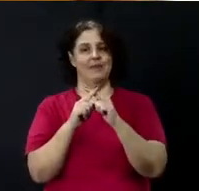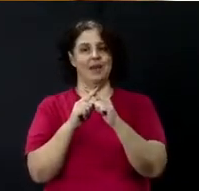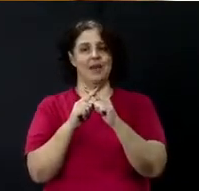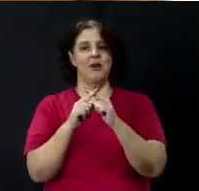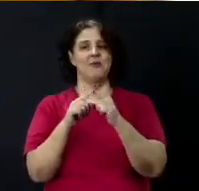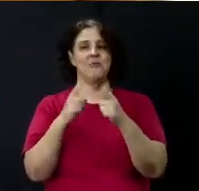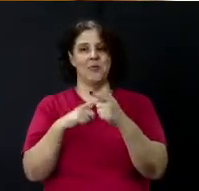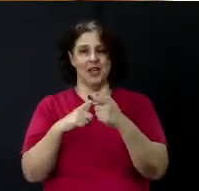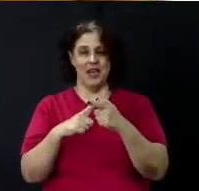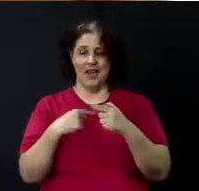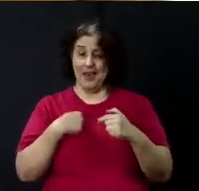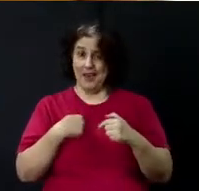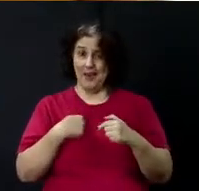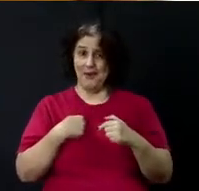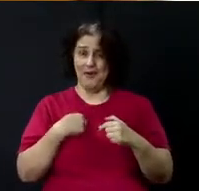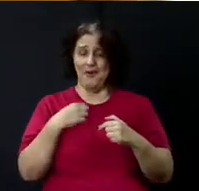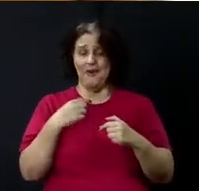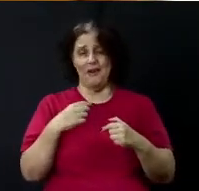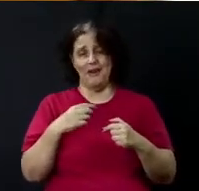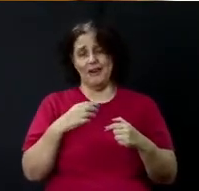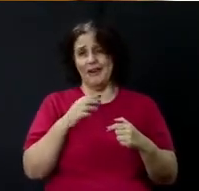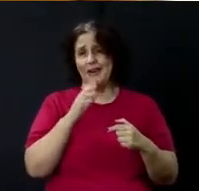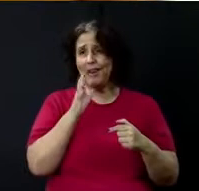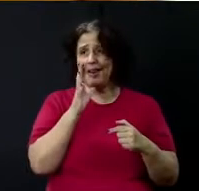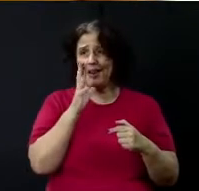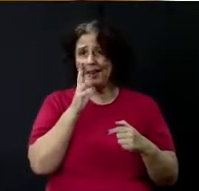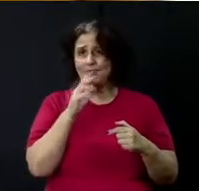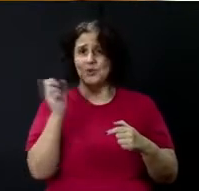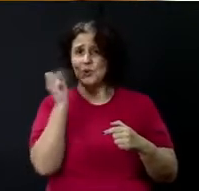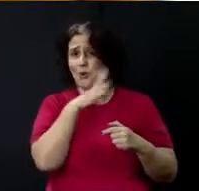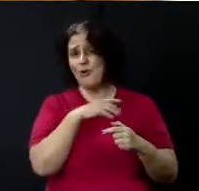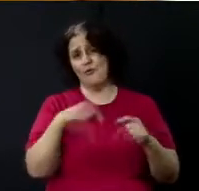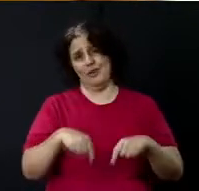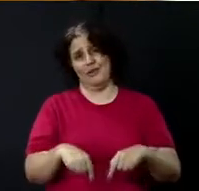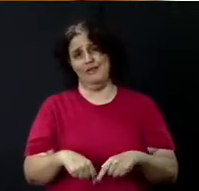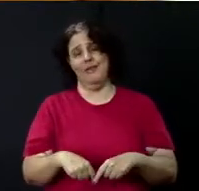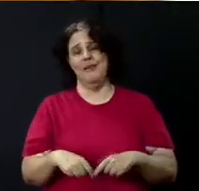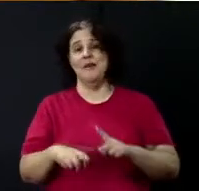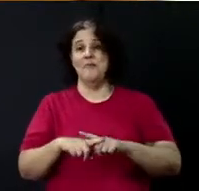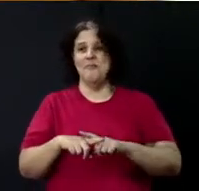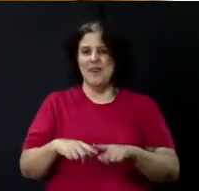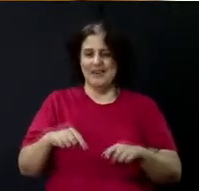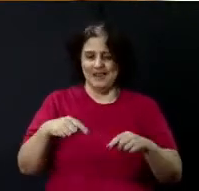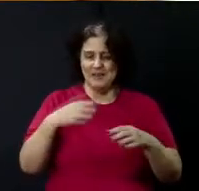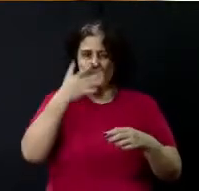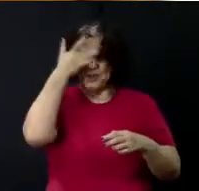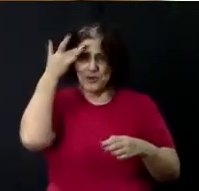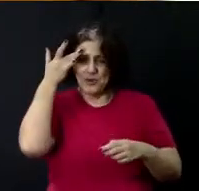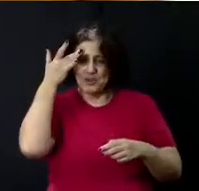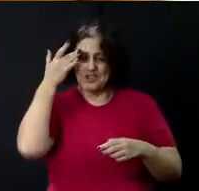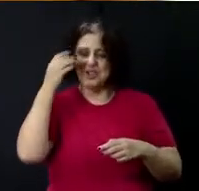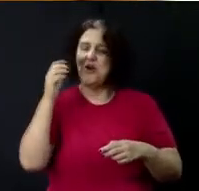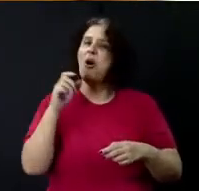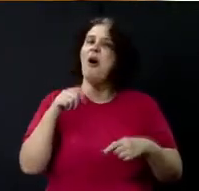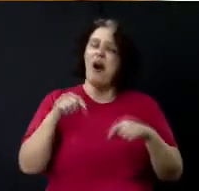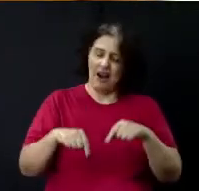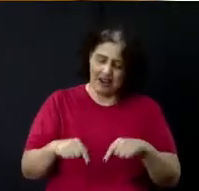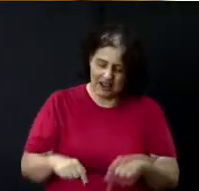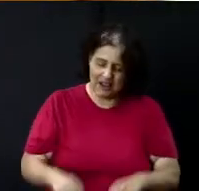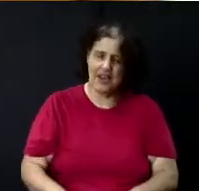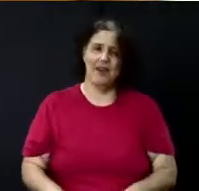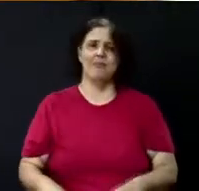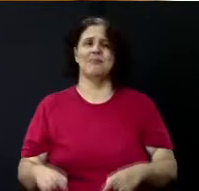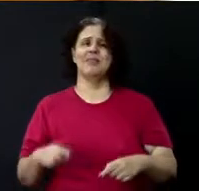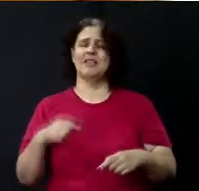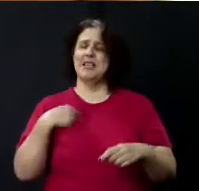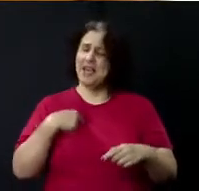eu sou um recém-chegado, um quase estrangeiro. Eu cheguei em janeiro aqui, mas me sinto em casa, posso